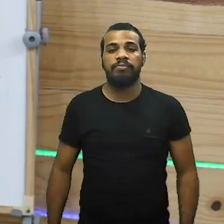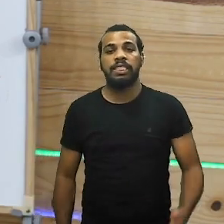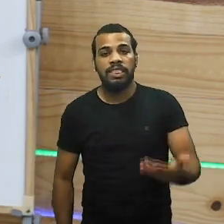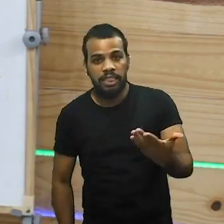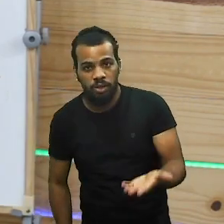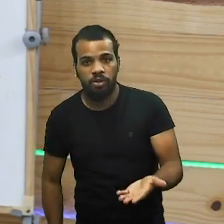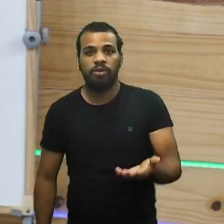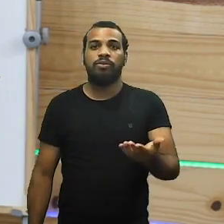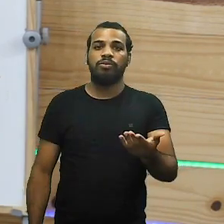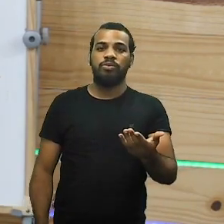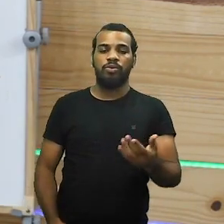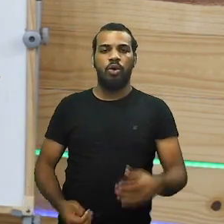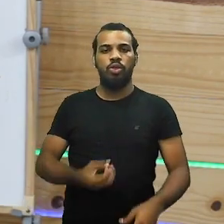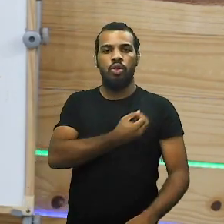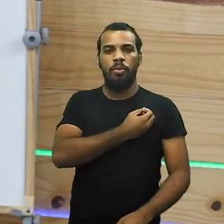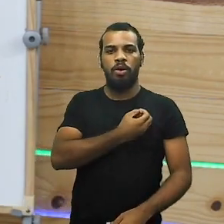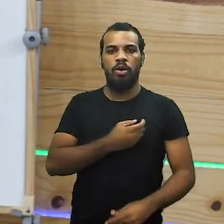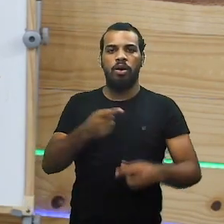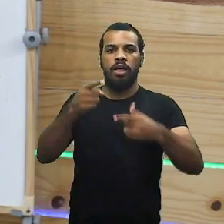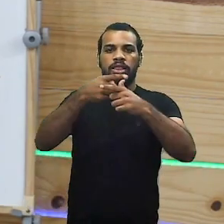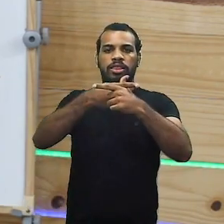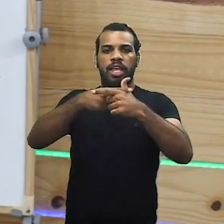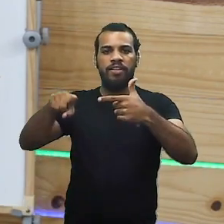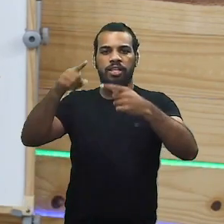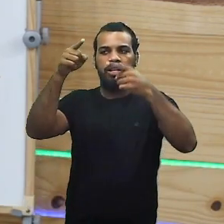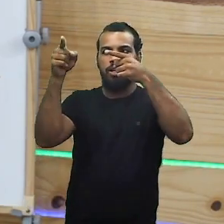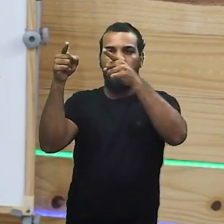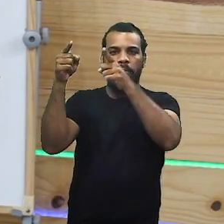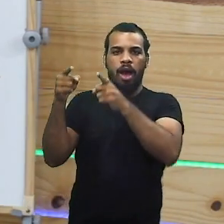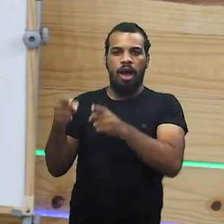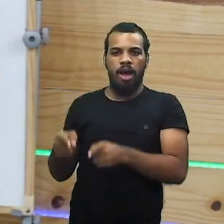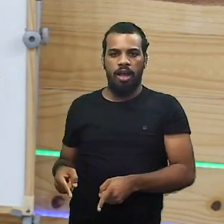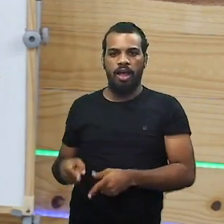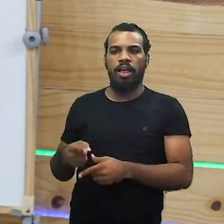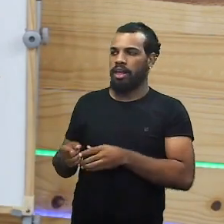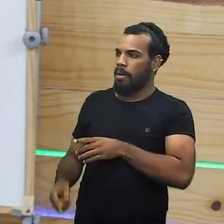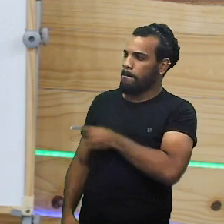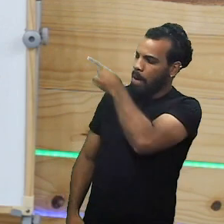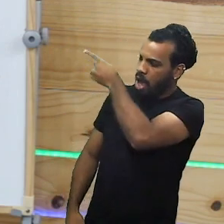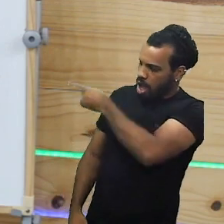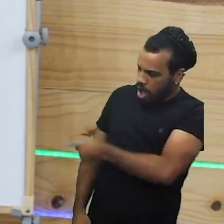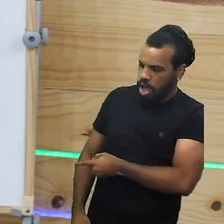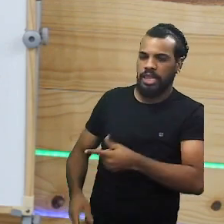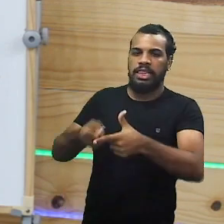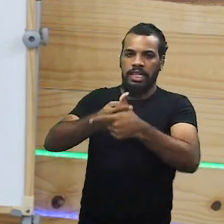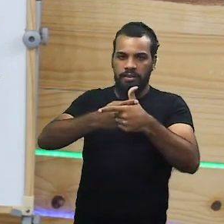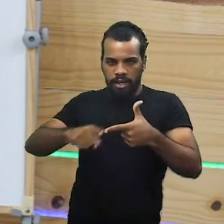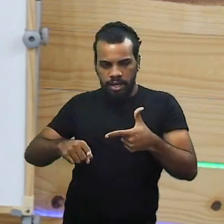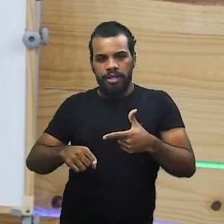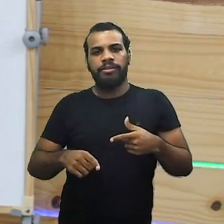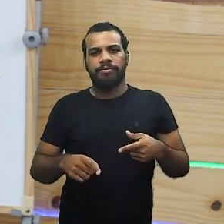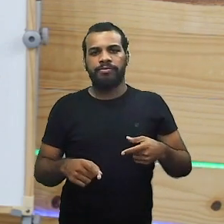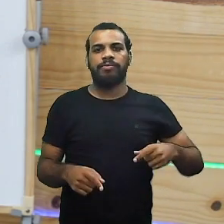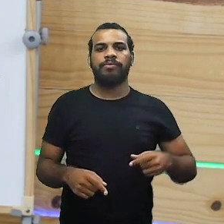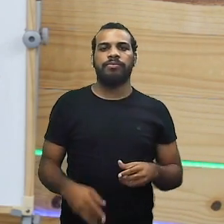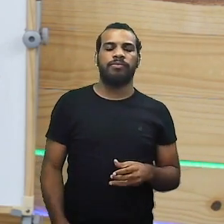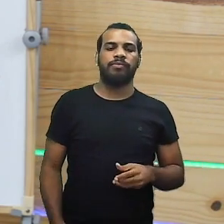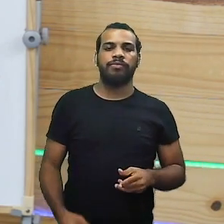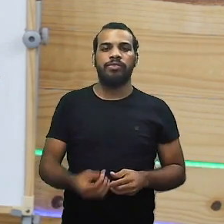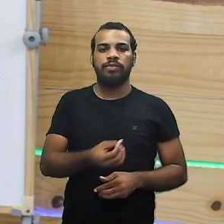cada par de números que eu tenho dessa fatoração, eu vou tirar esse par de